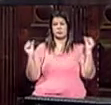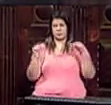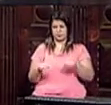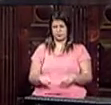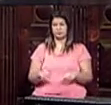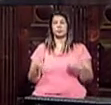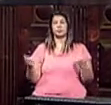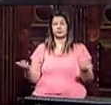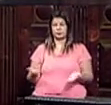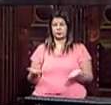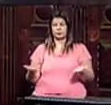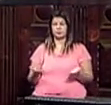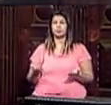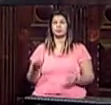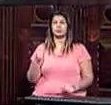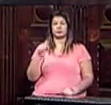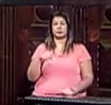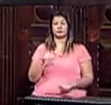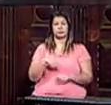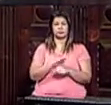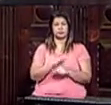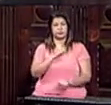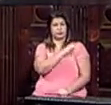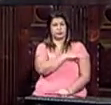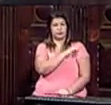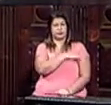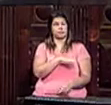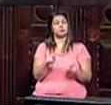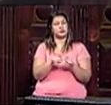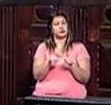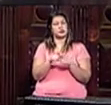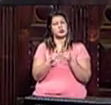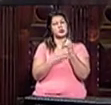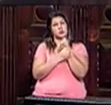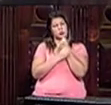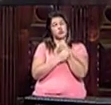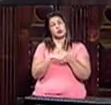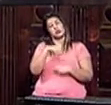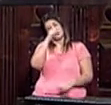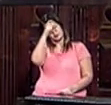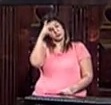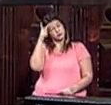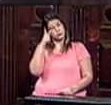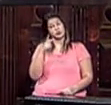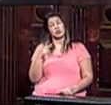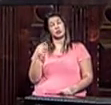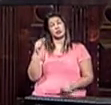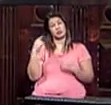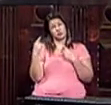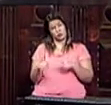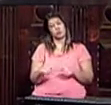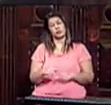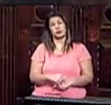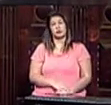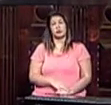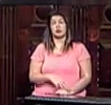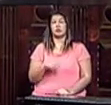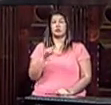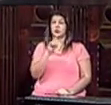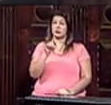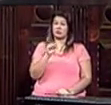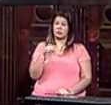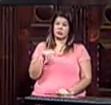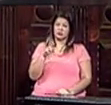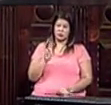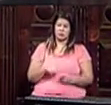atinge e na segurança pública que atinge o Estado do Rio de Janeiro. Tanto o deputado Zaqueu, quanto